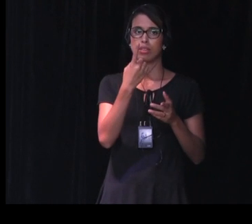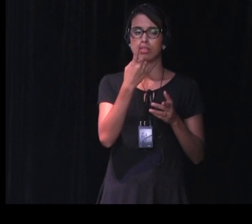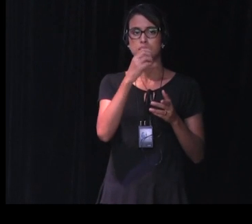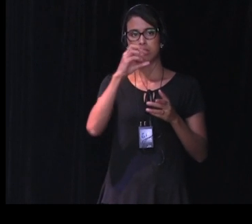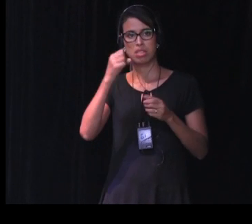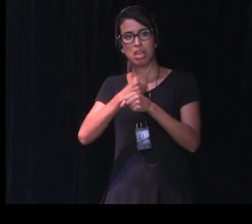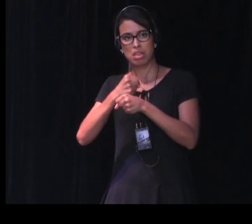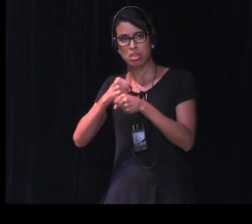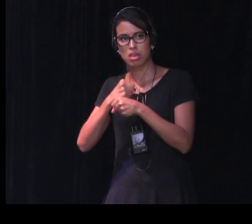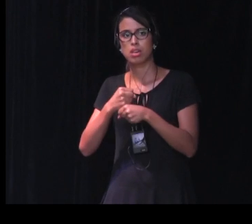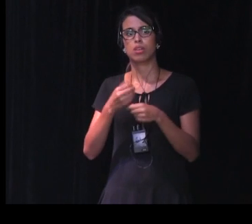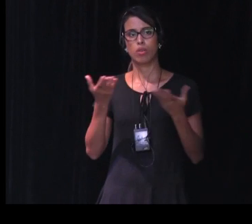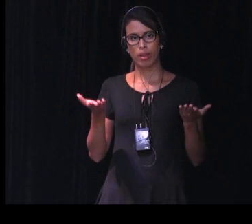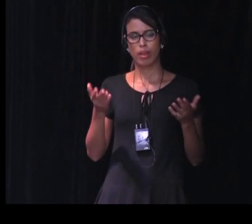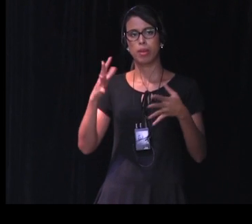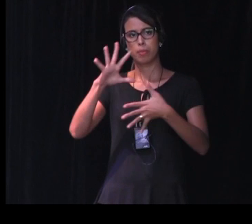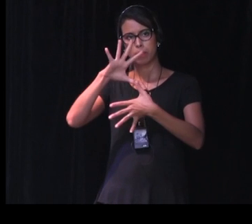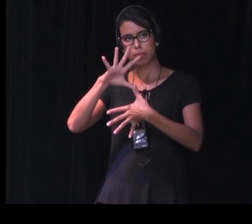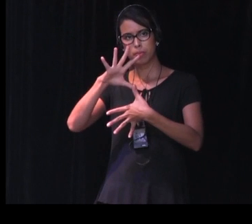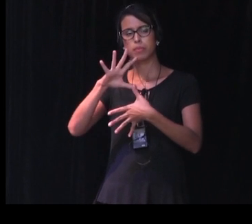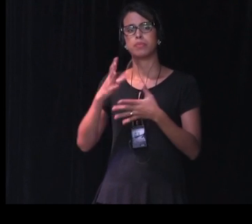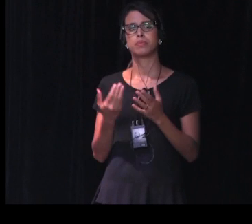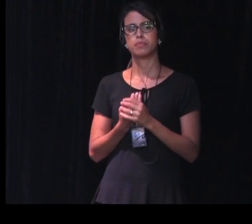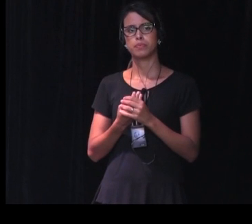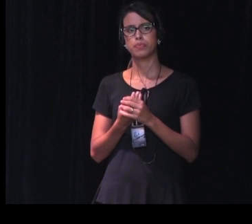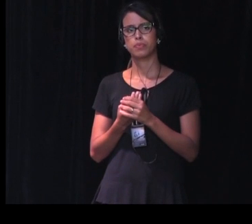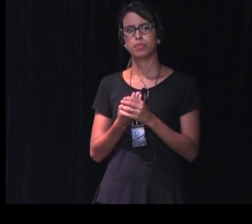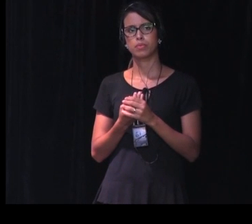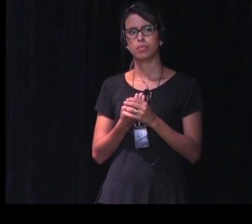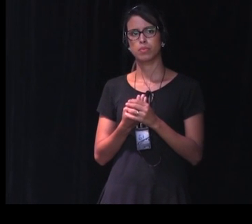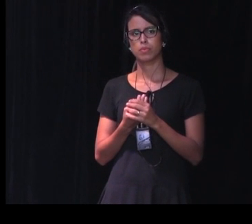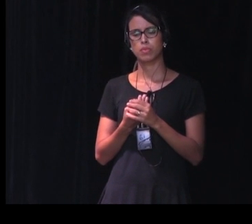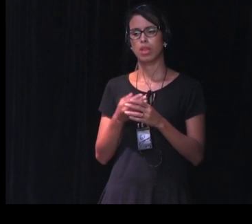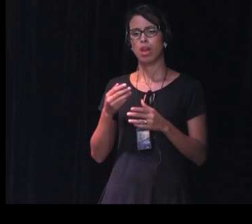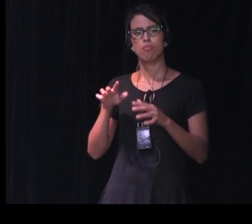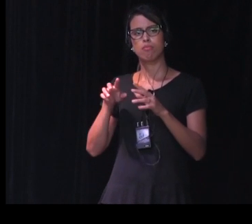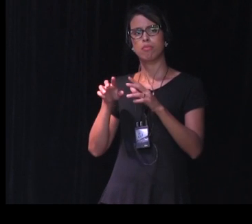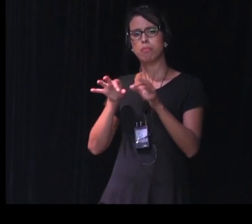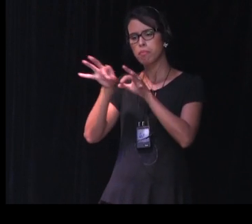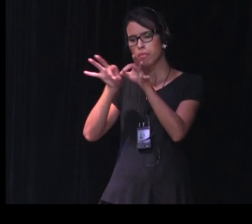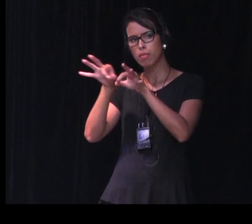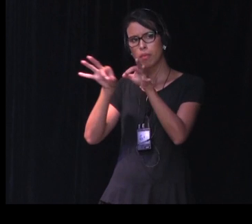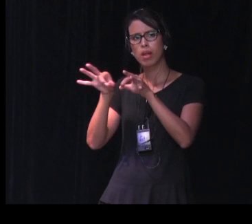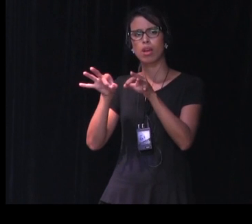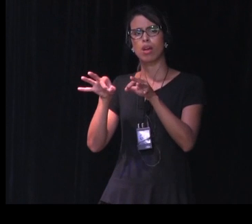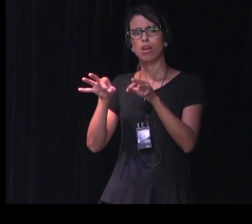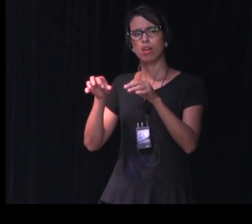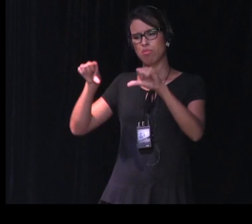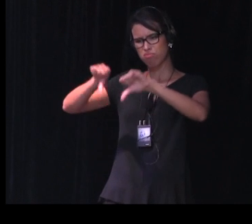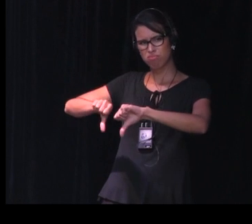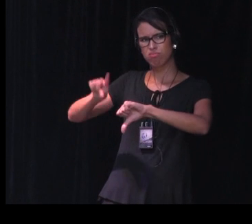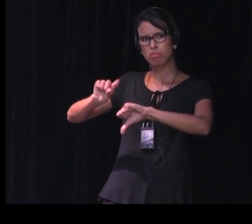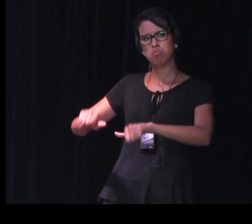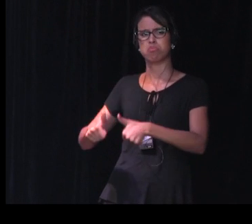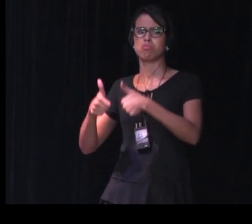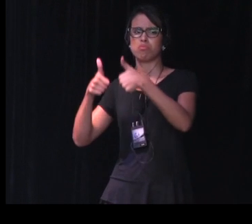este centenário seria concentrar neste lugar emblemático da Quinta, que estava deteriorado. Por